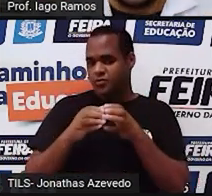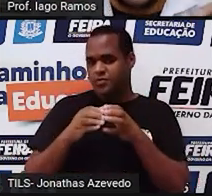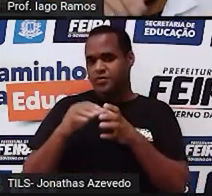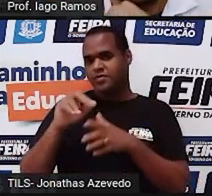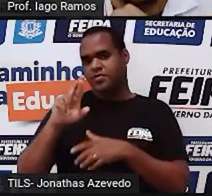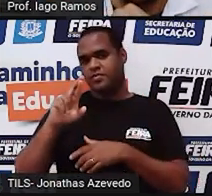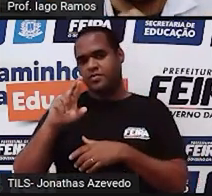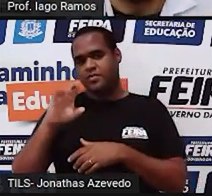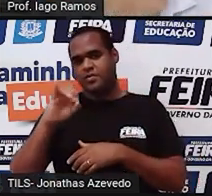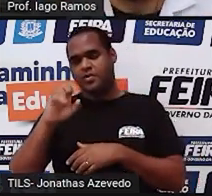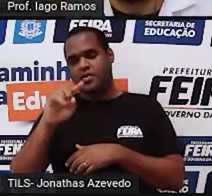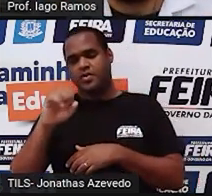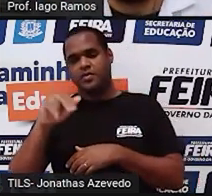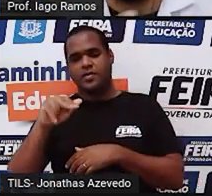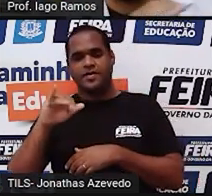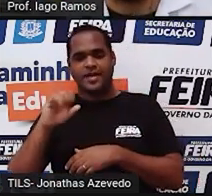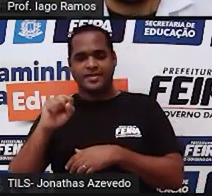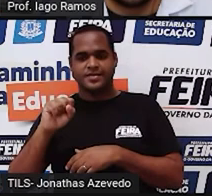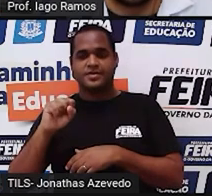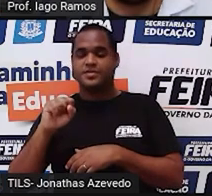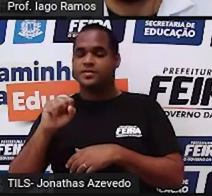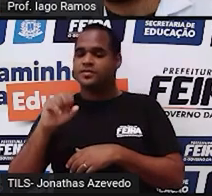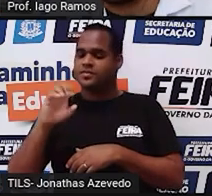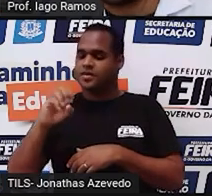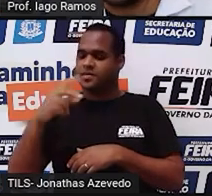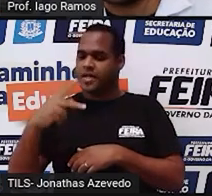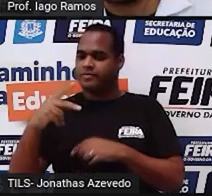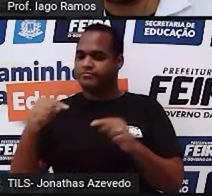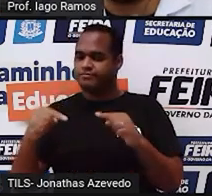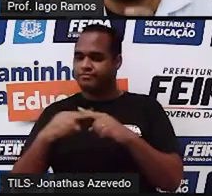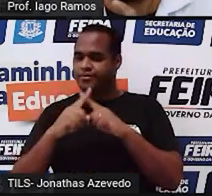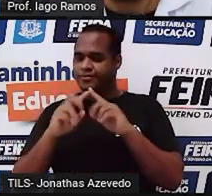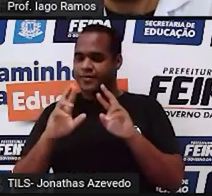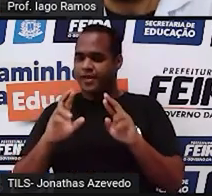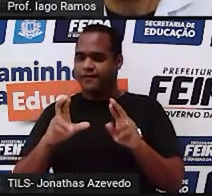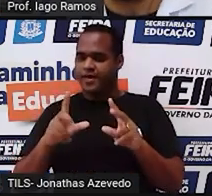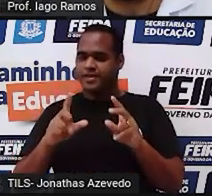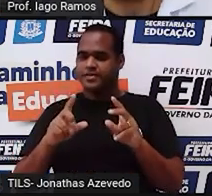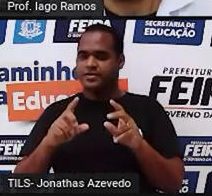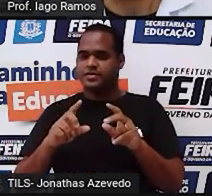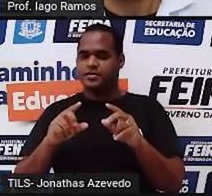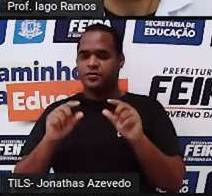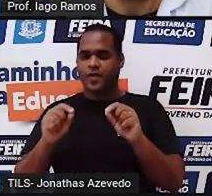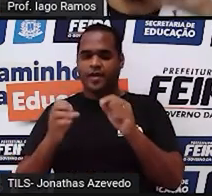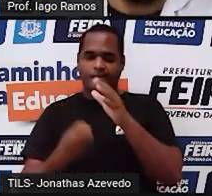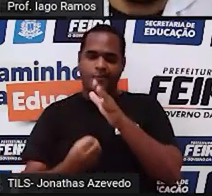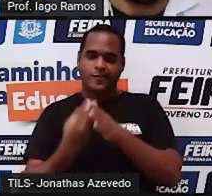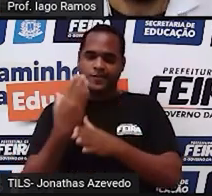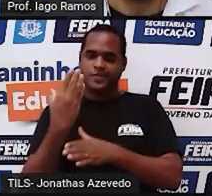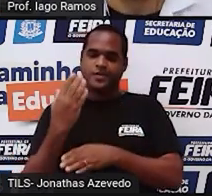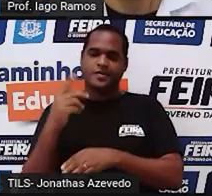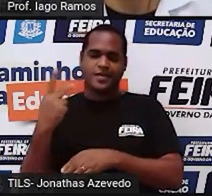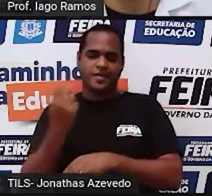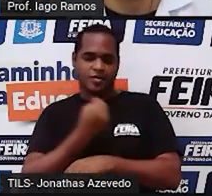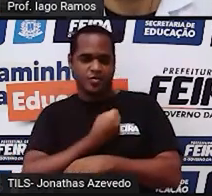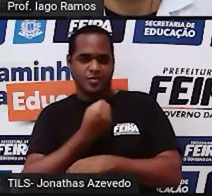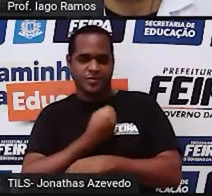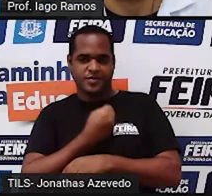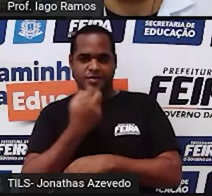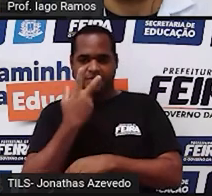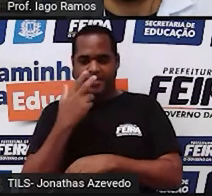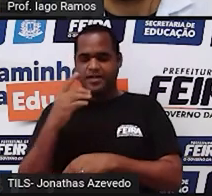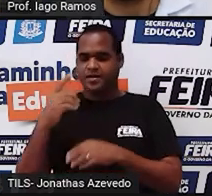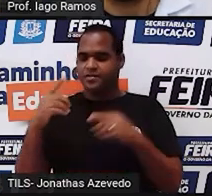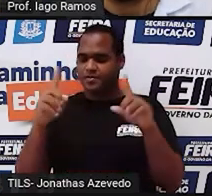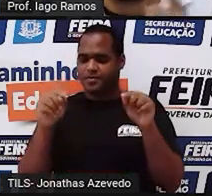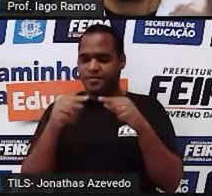e é que tá vendo esse Conjunto As dízimas não não periódicas Da onde é que elas nascem daqueles números que não